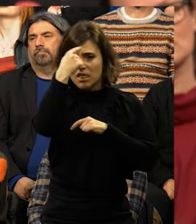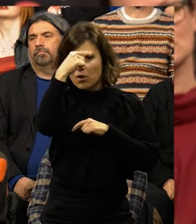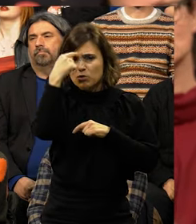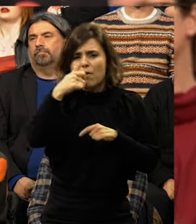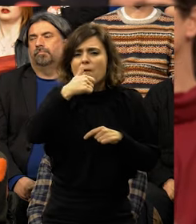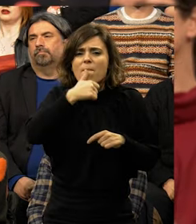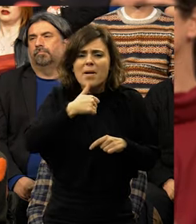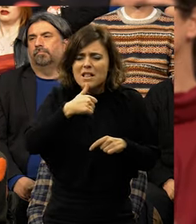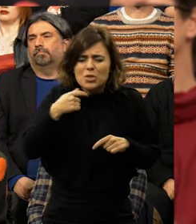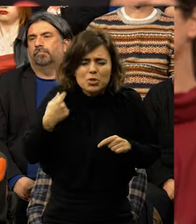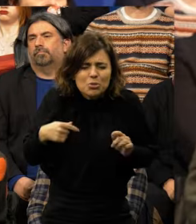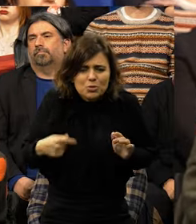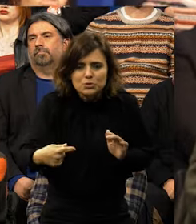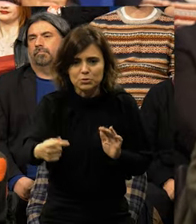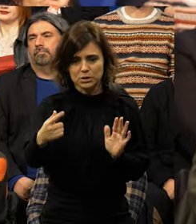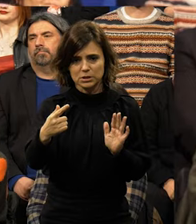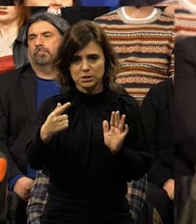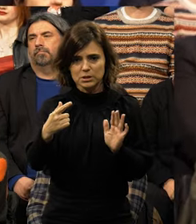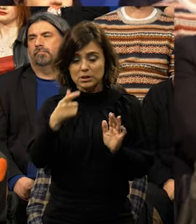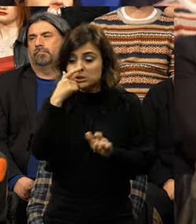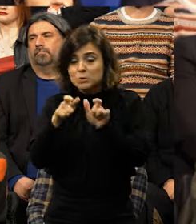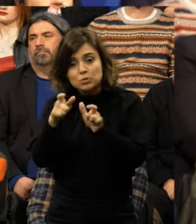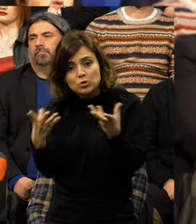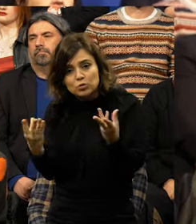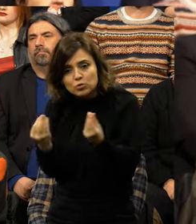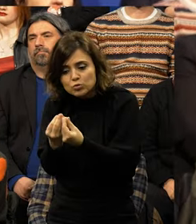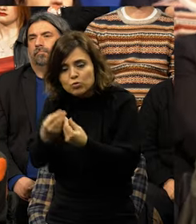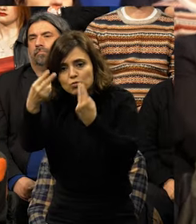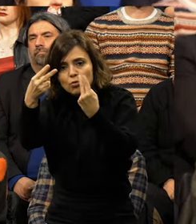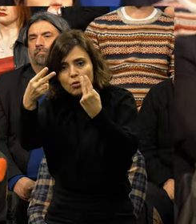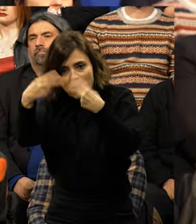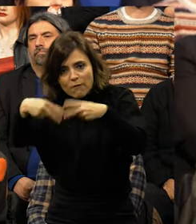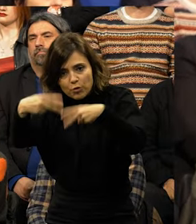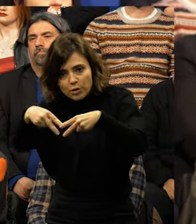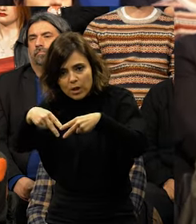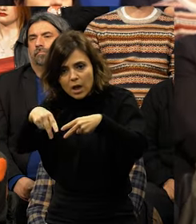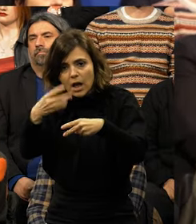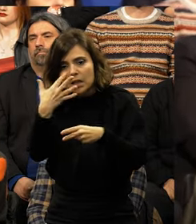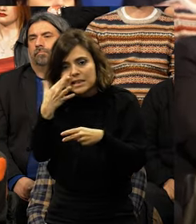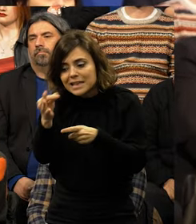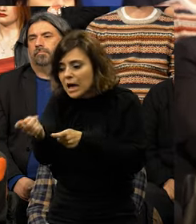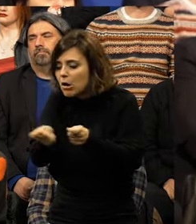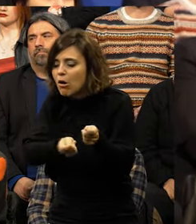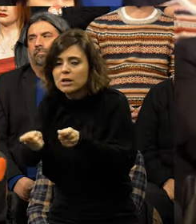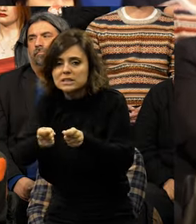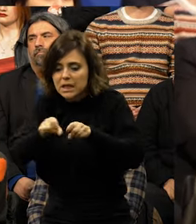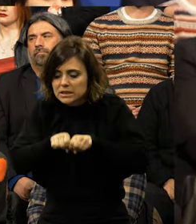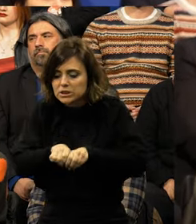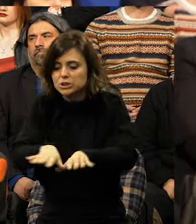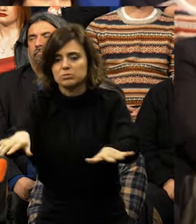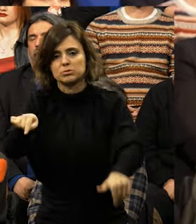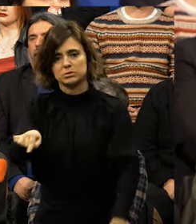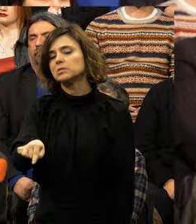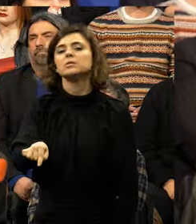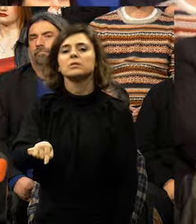vermelho todos os dias que estão na fronteira a tentar organizar a distribuição destes bens pior desde a sentença do